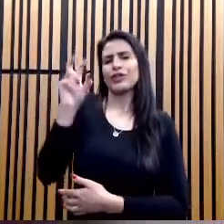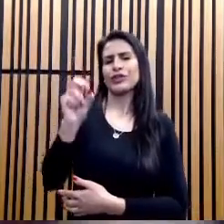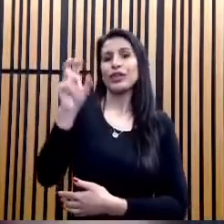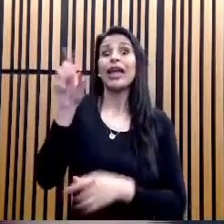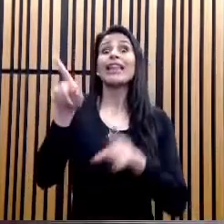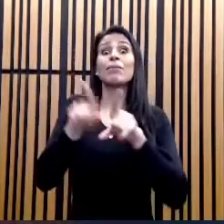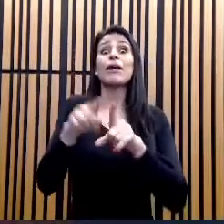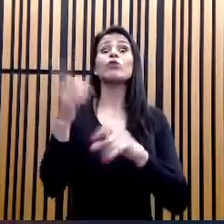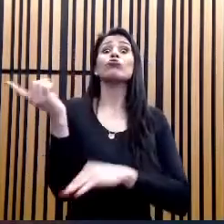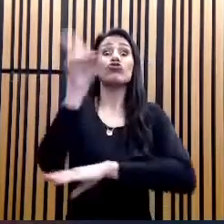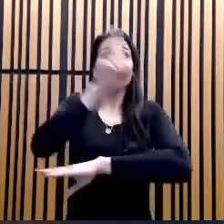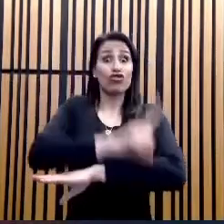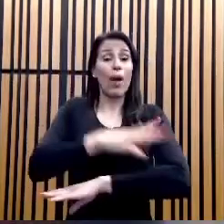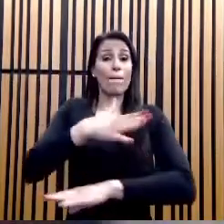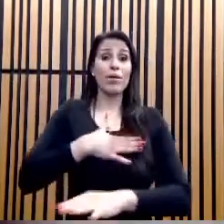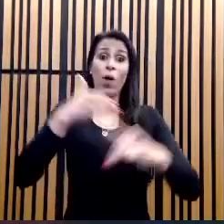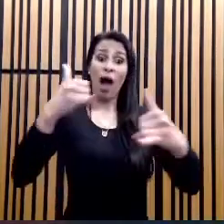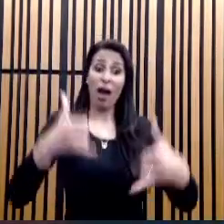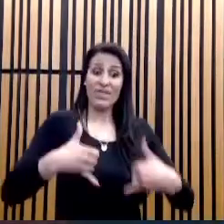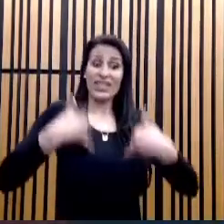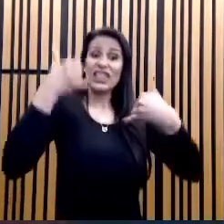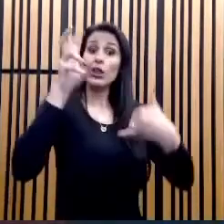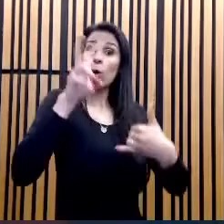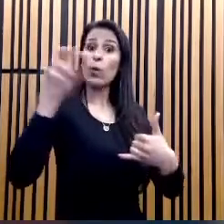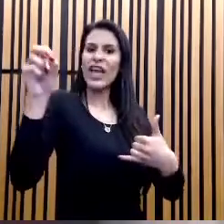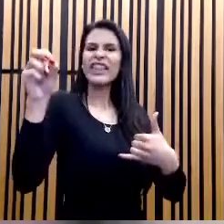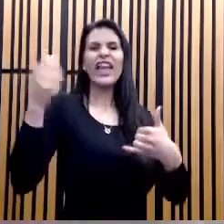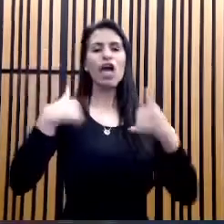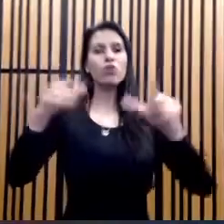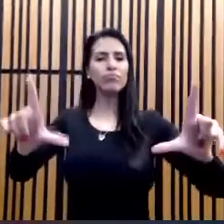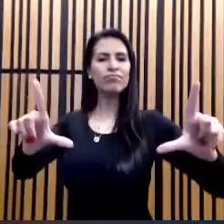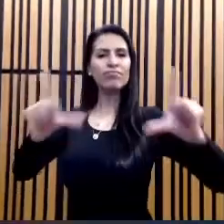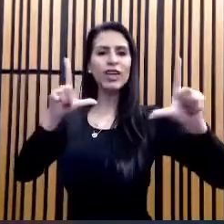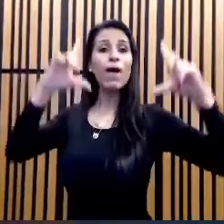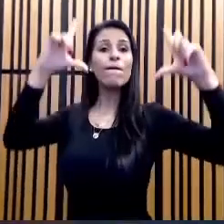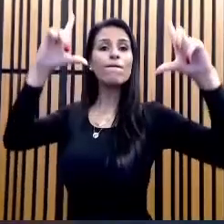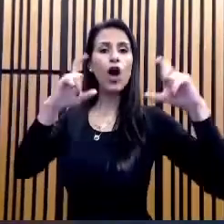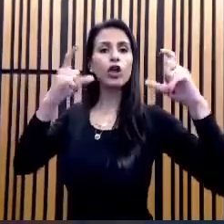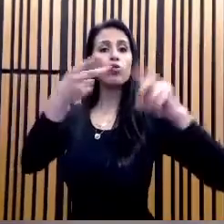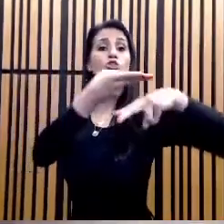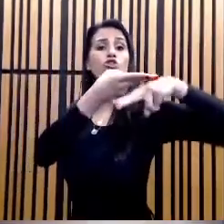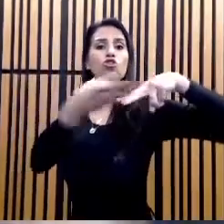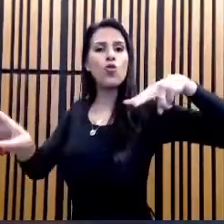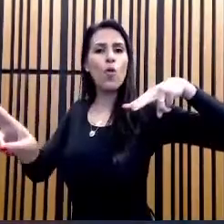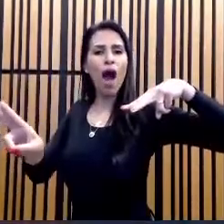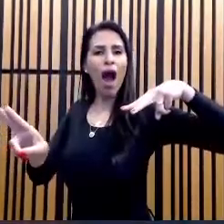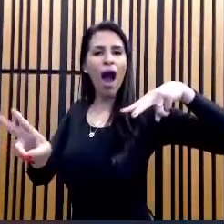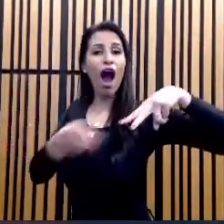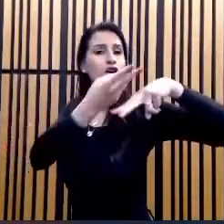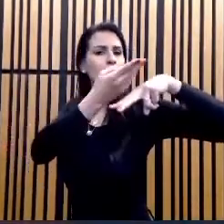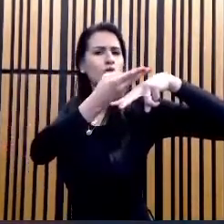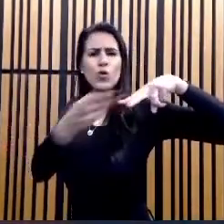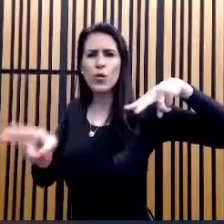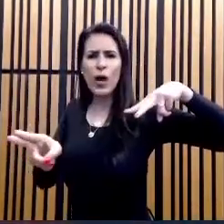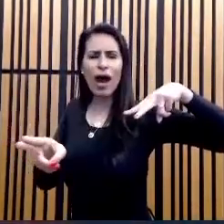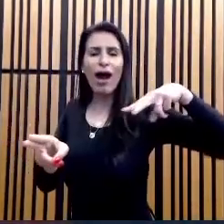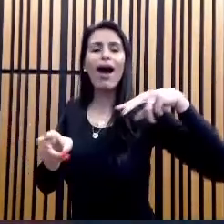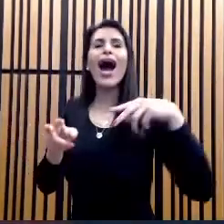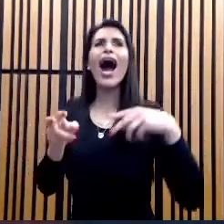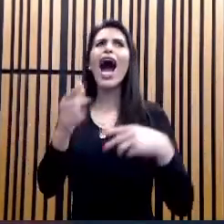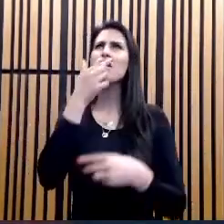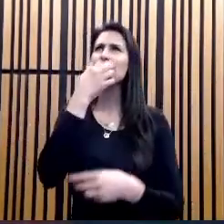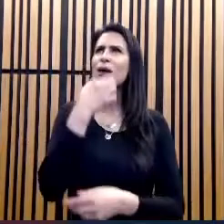postei uma foto nua, olha a audácia da moça aqui, tá? Eu acabei virando notícia eu tive, eu